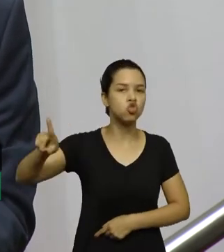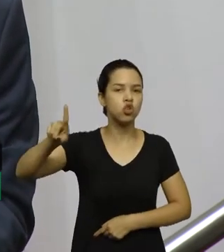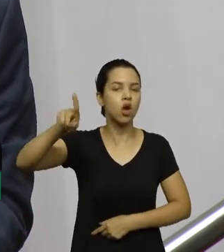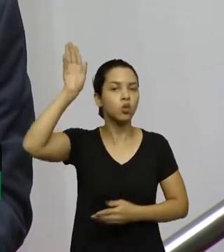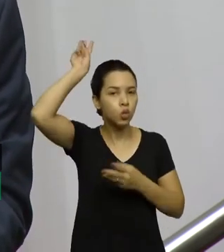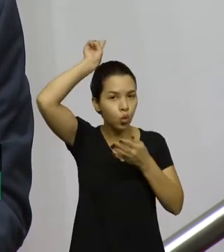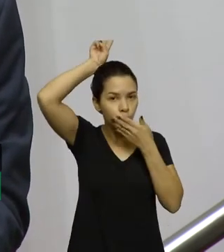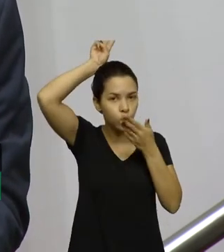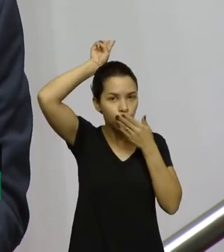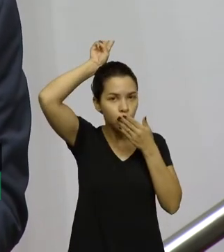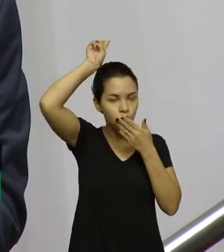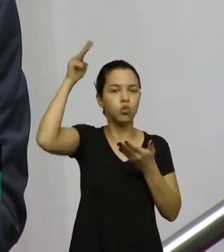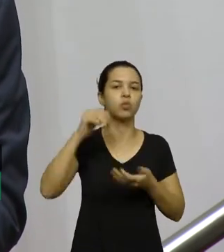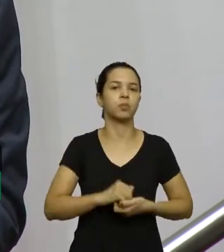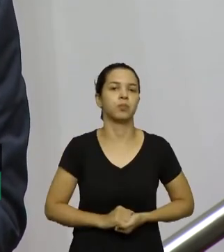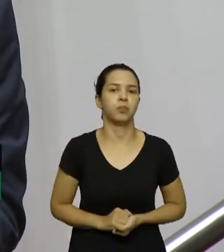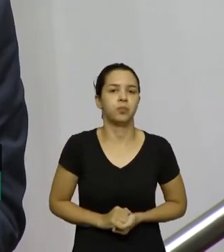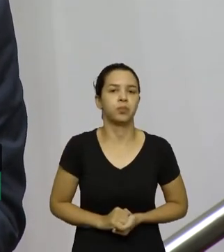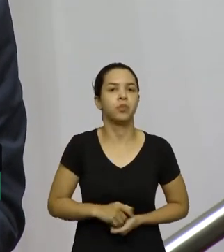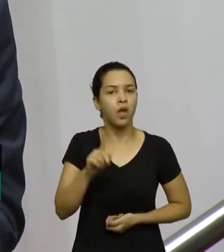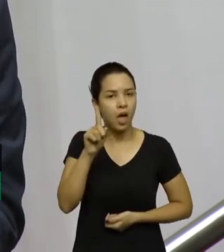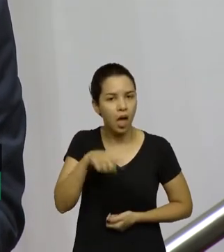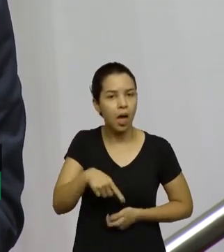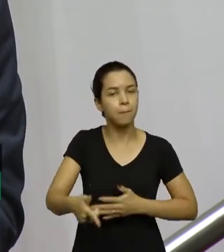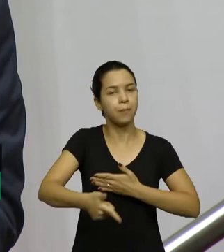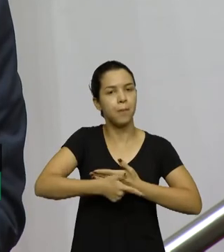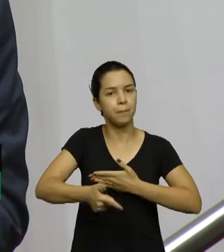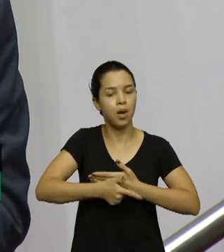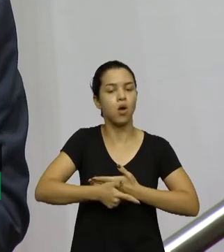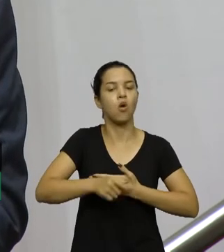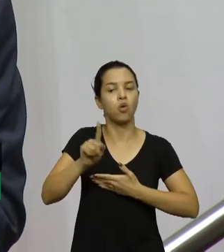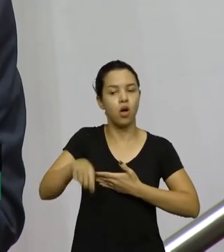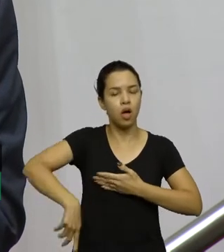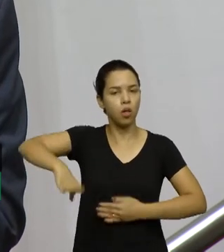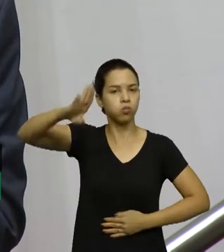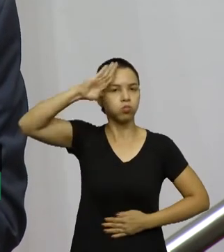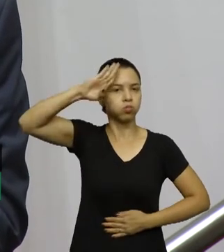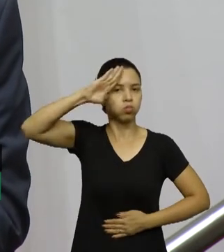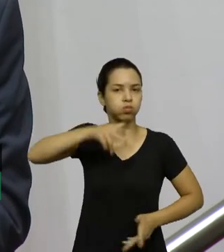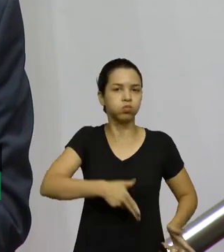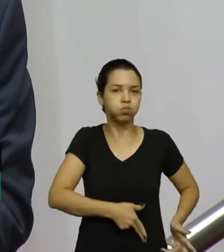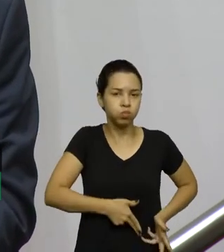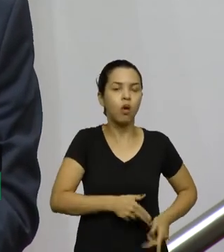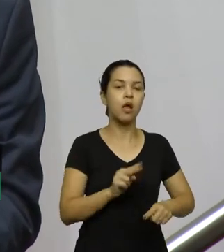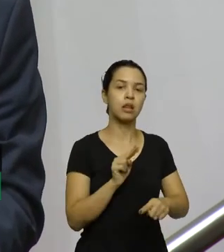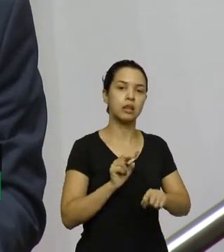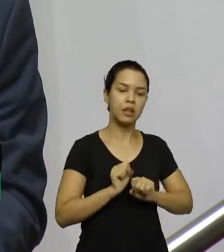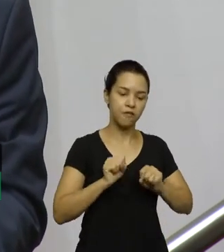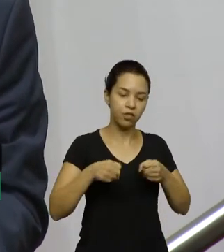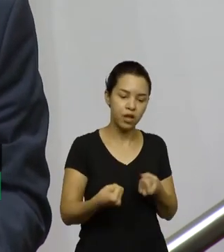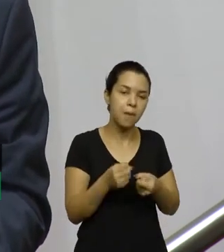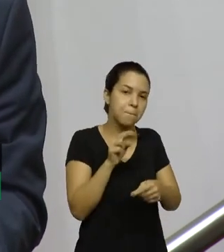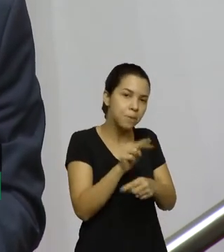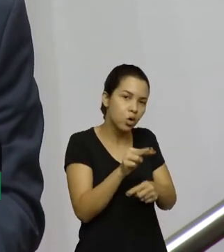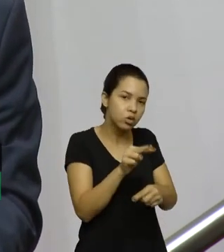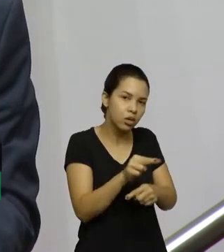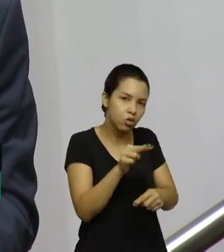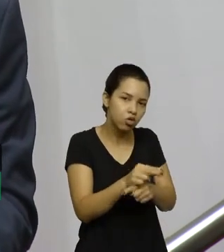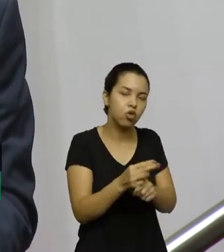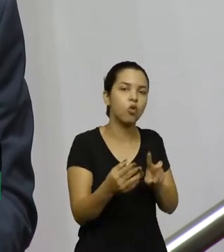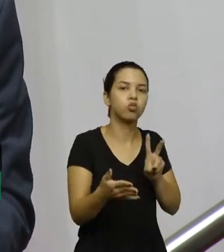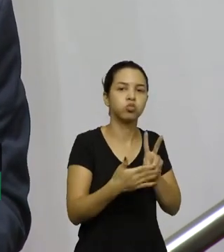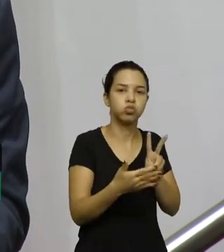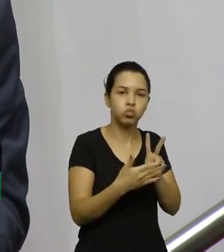indígena e que é papel das nossas Forças Armadas defender e proteger os nossos povos